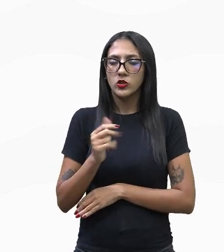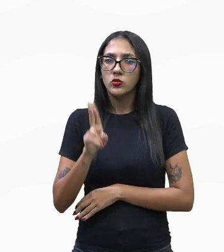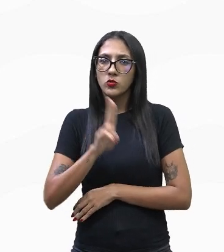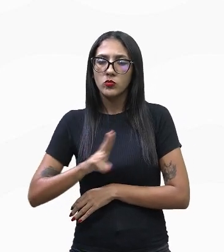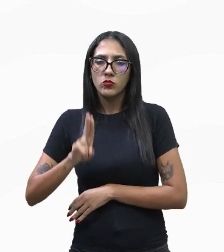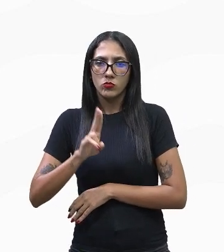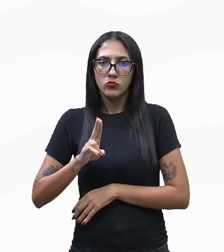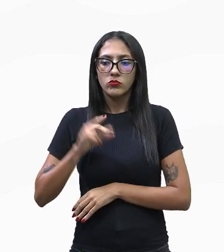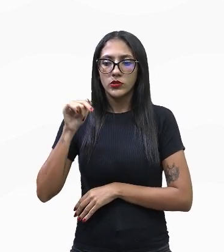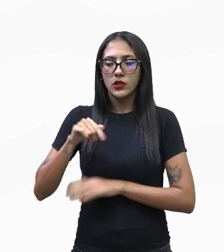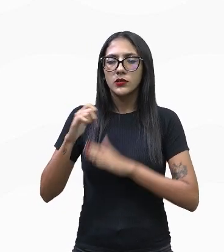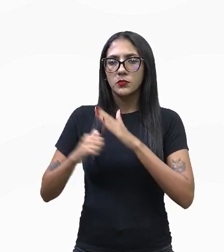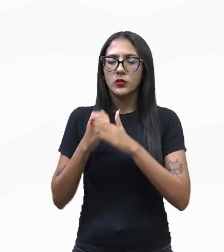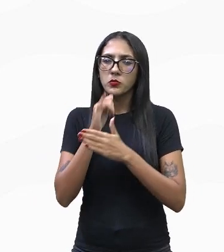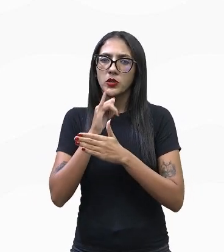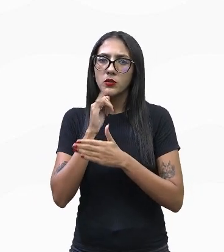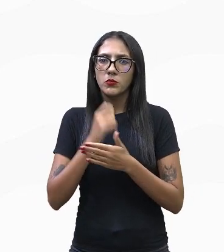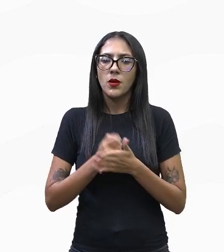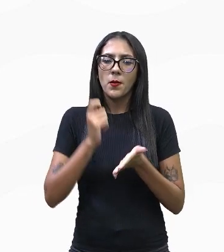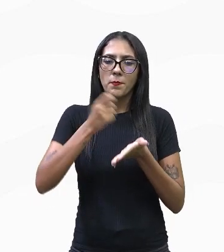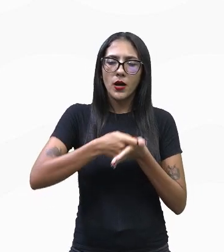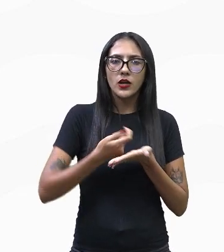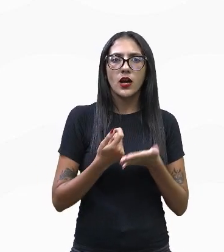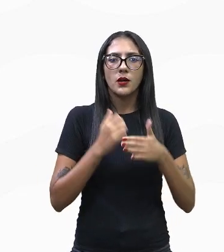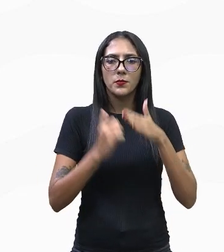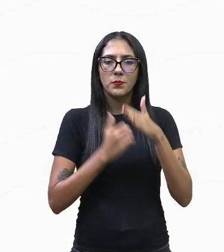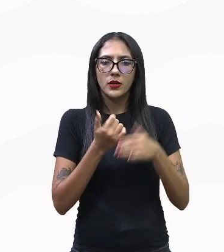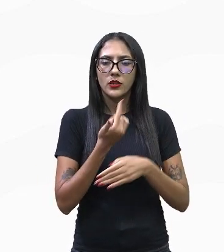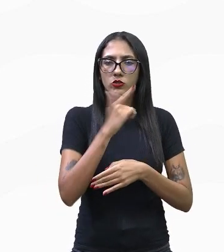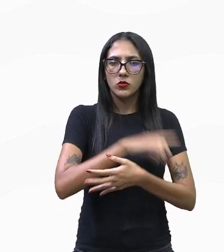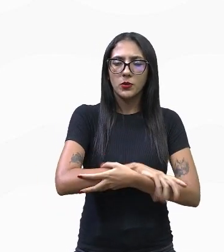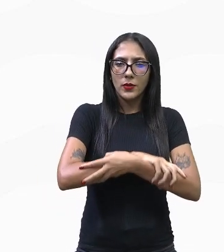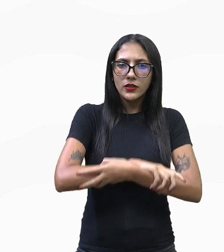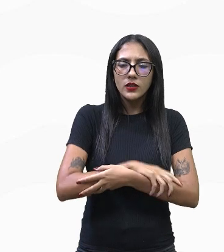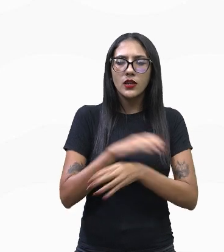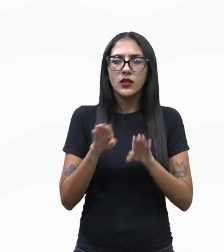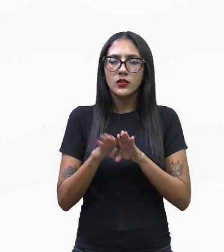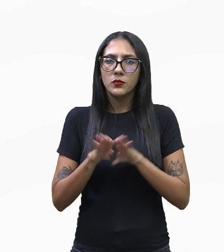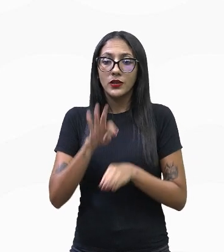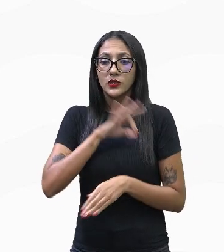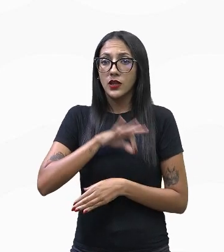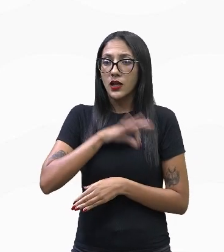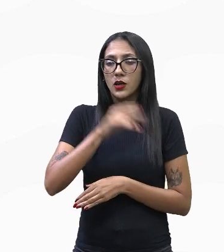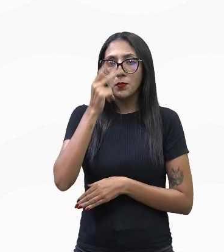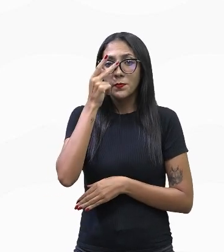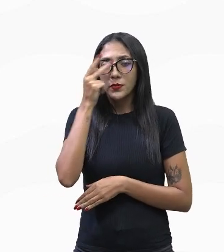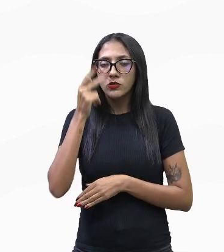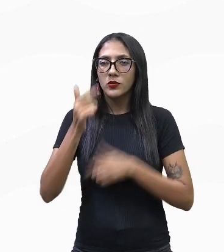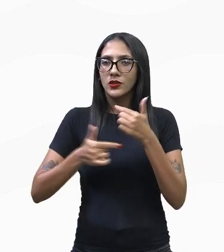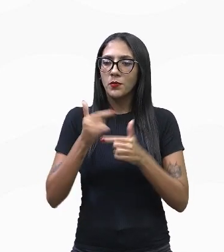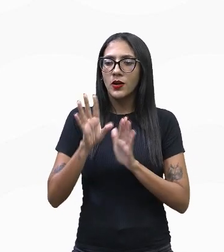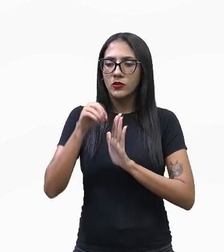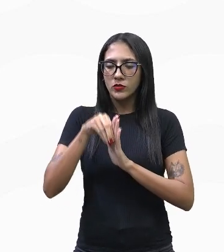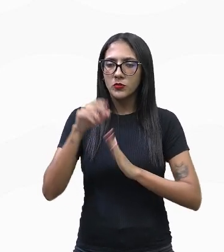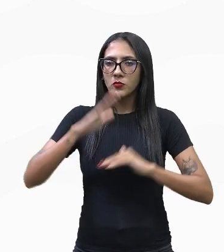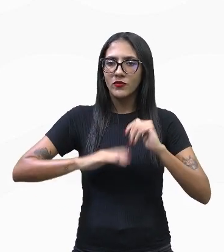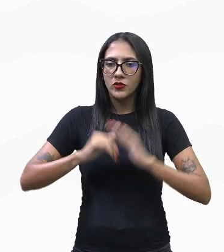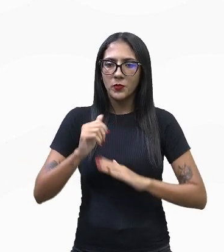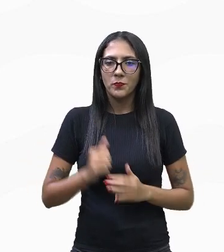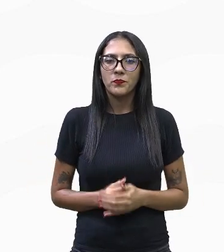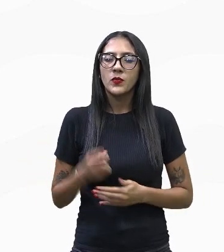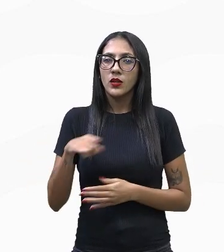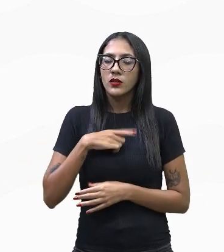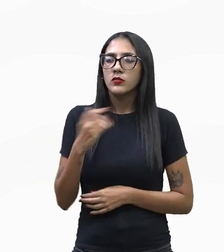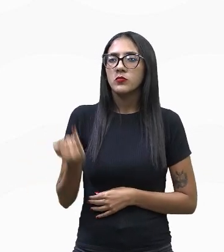diárias de uma empresa, com o pagamento de fornecedores, salários e despesas operacionais. Ele é essencial para manter o negócio